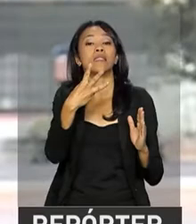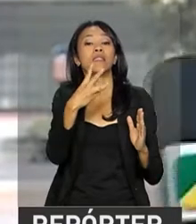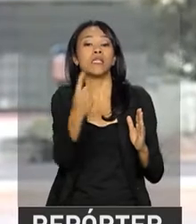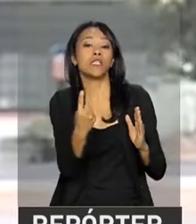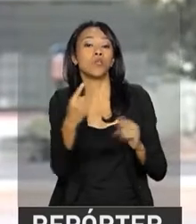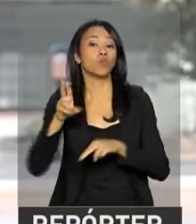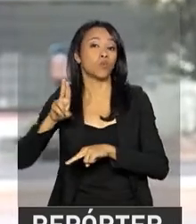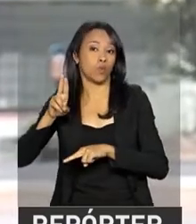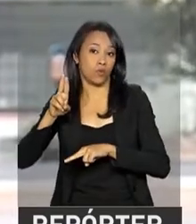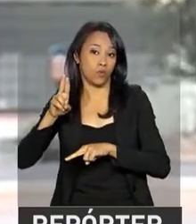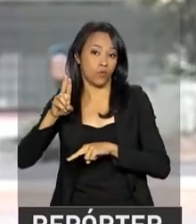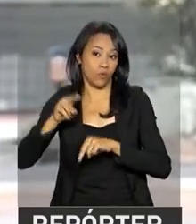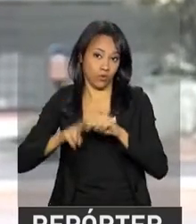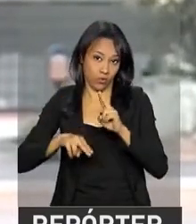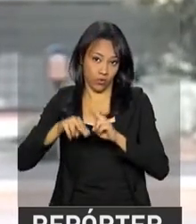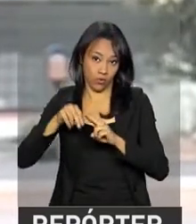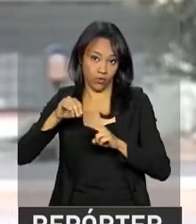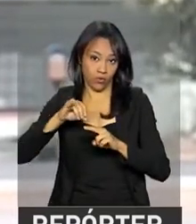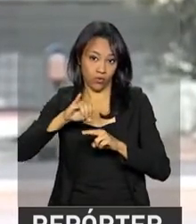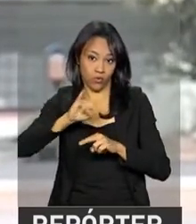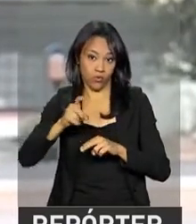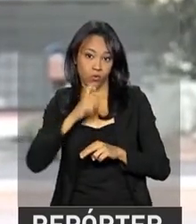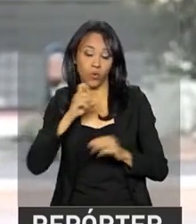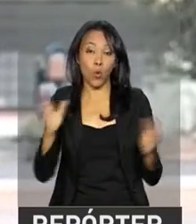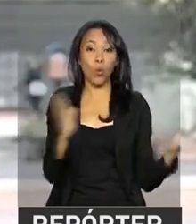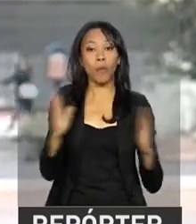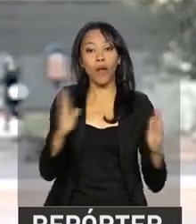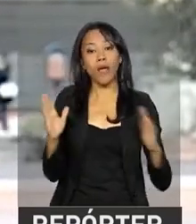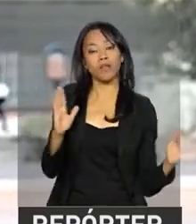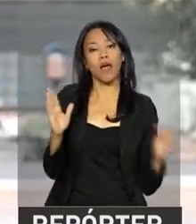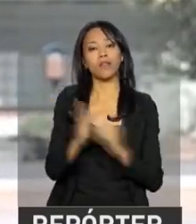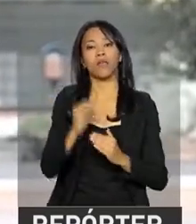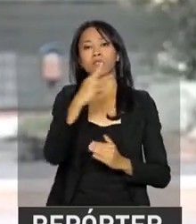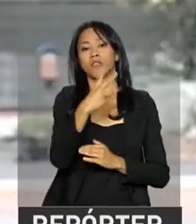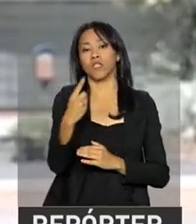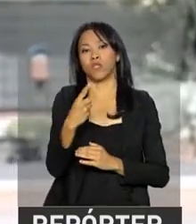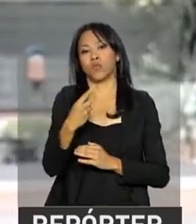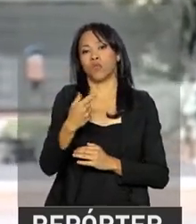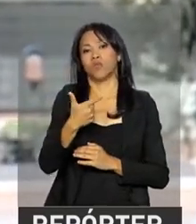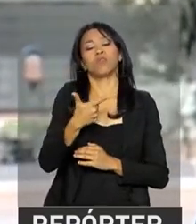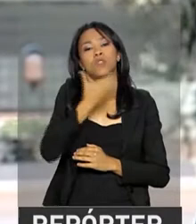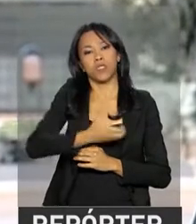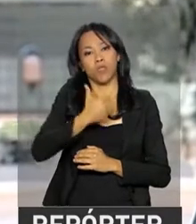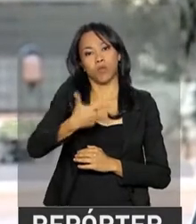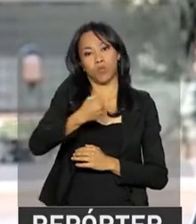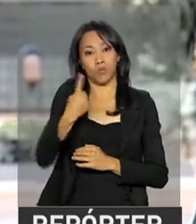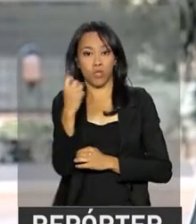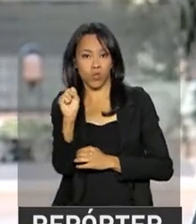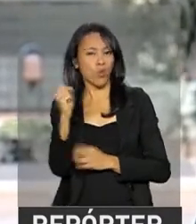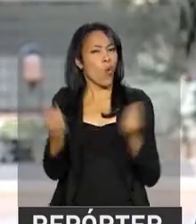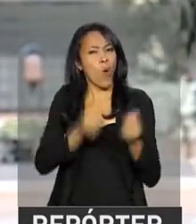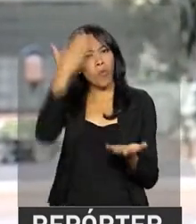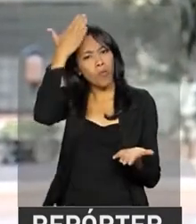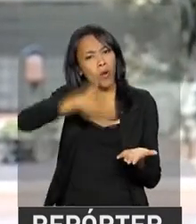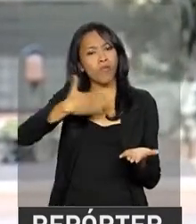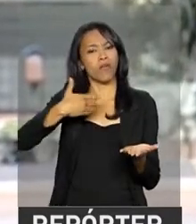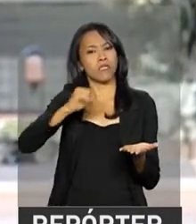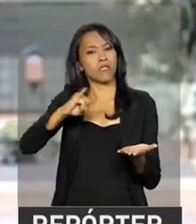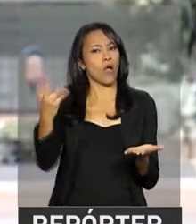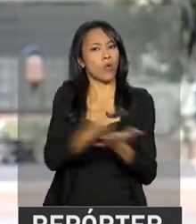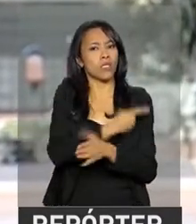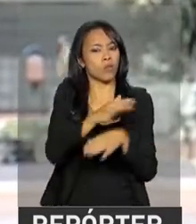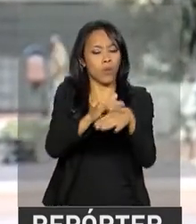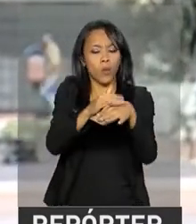o prazo vai até 31 de dezembro de 2018 e como é que faz a comprovação no caso da doença